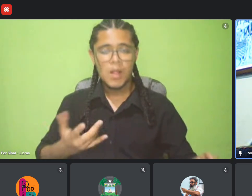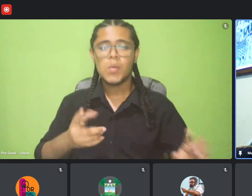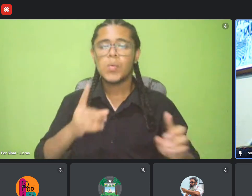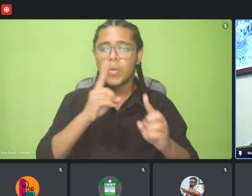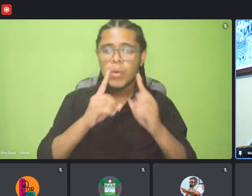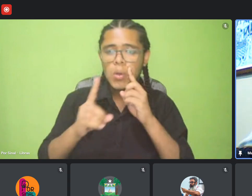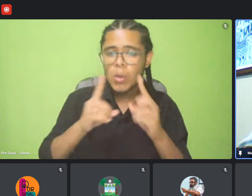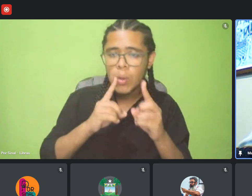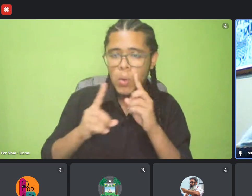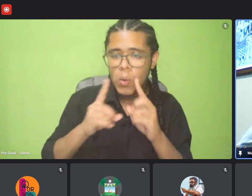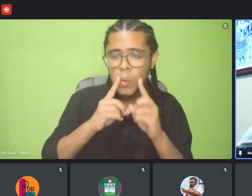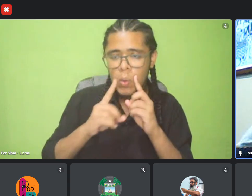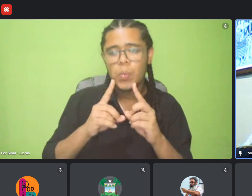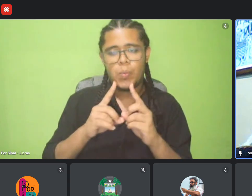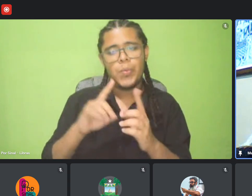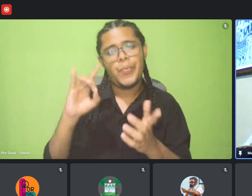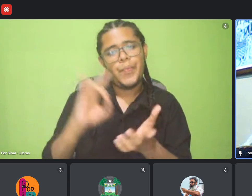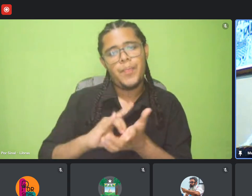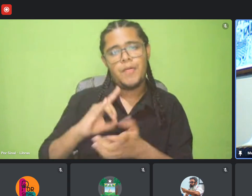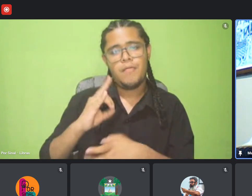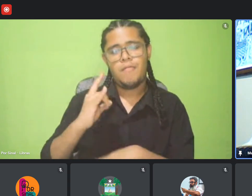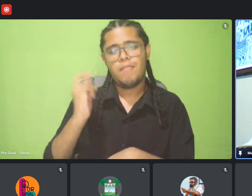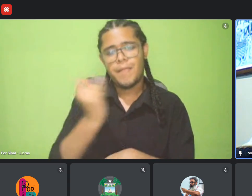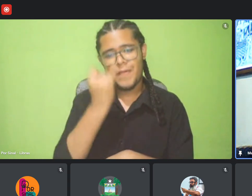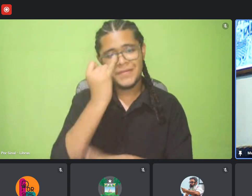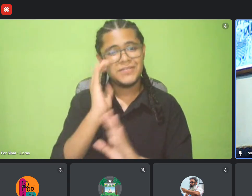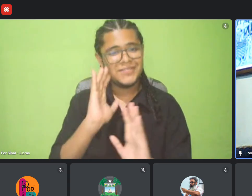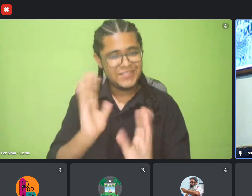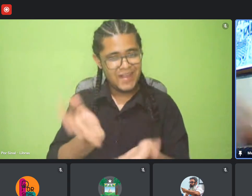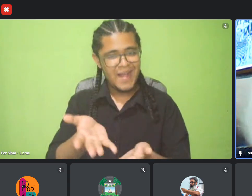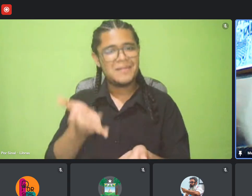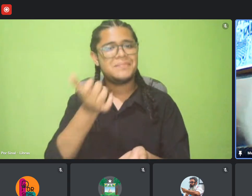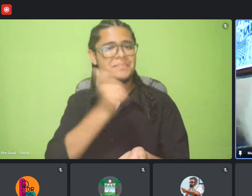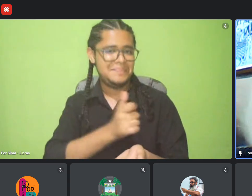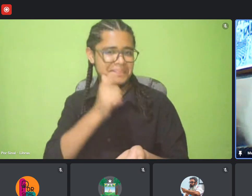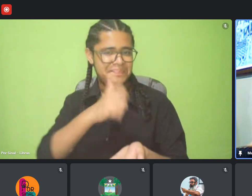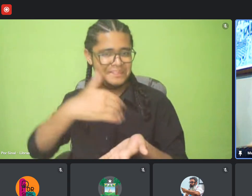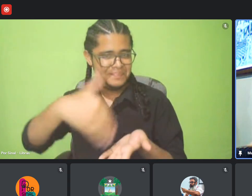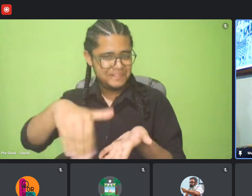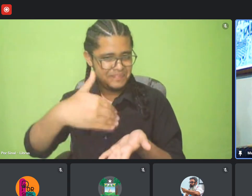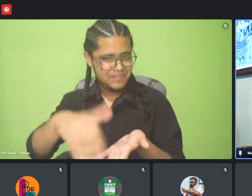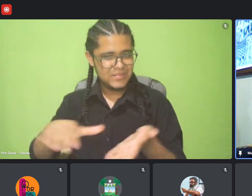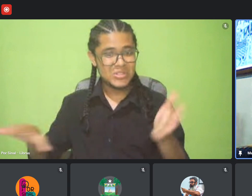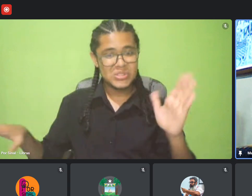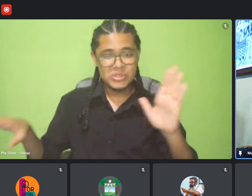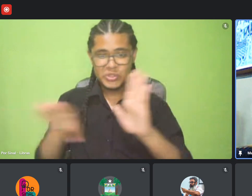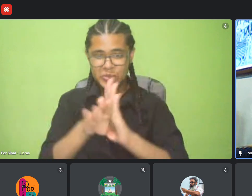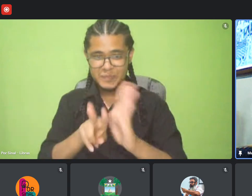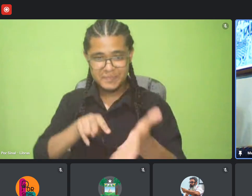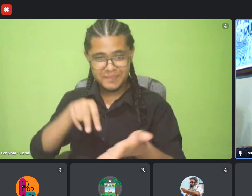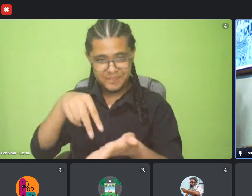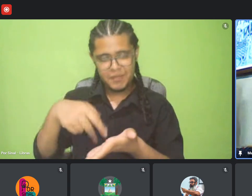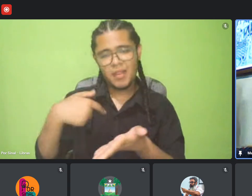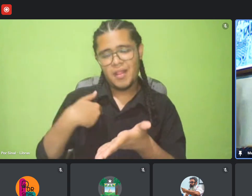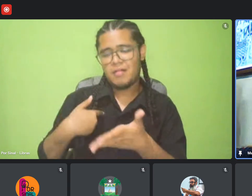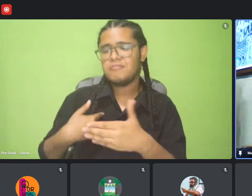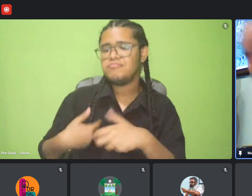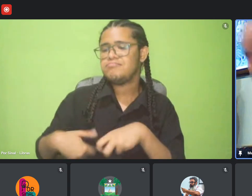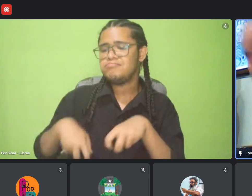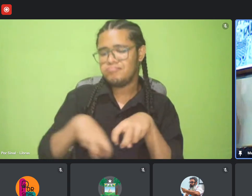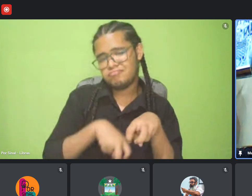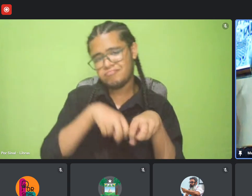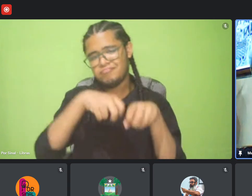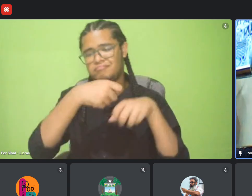secretária, Marilândia, chegou e vou ficar aqui do lado, acompanhando a reunião com vocês, passo a palavra para ela.